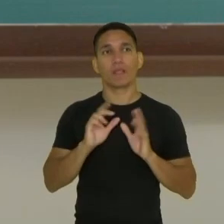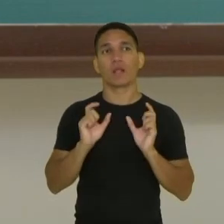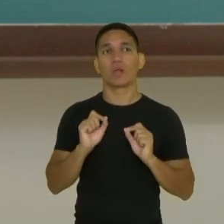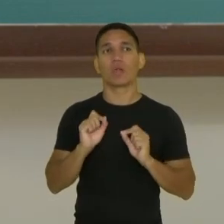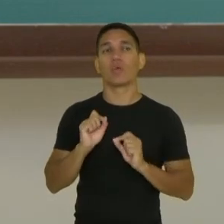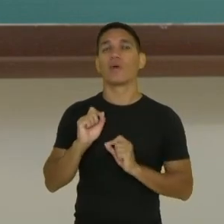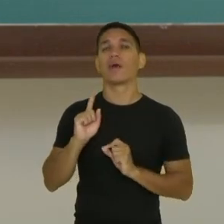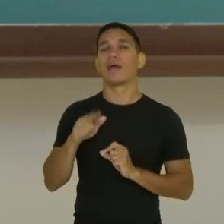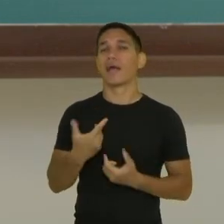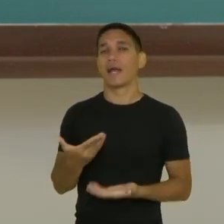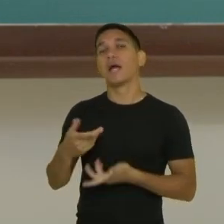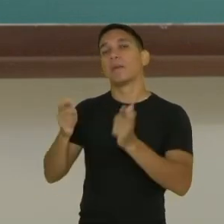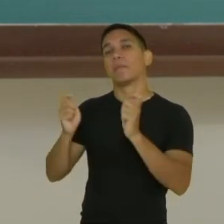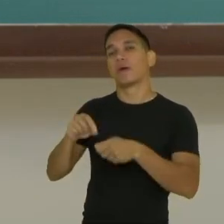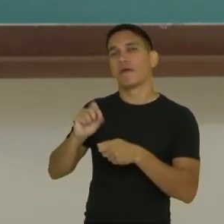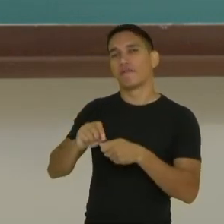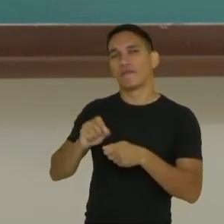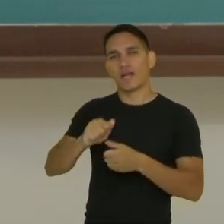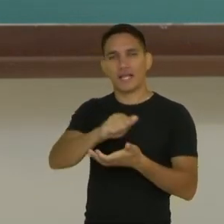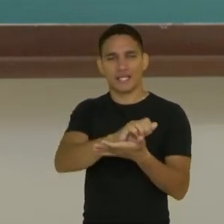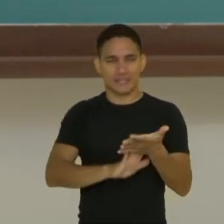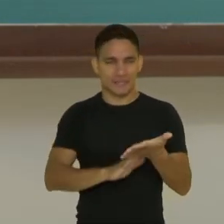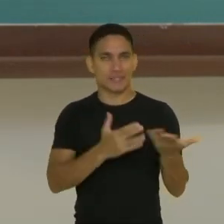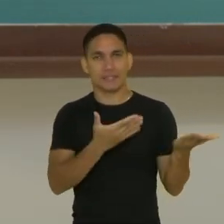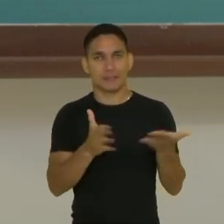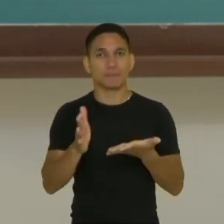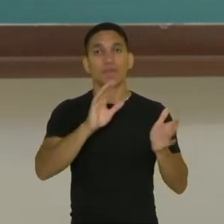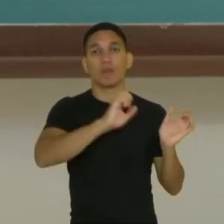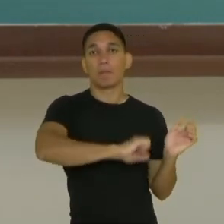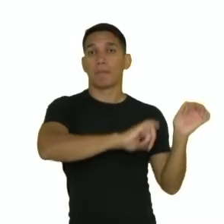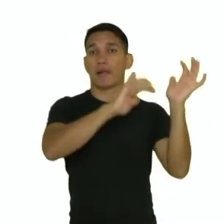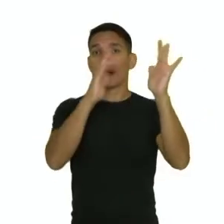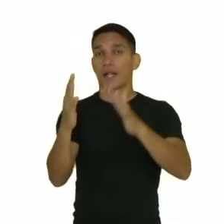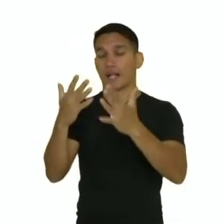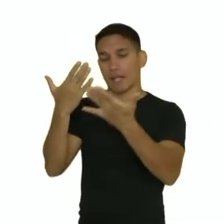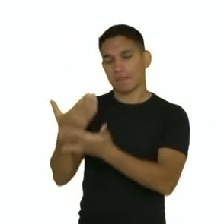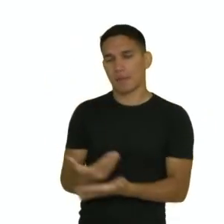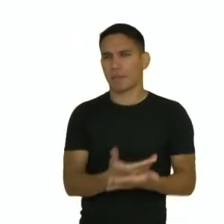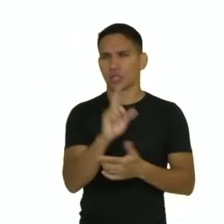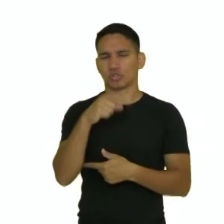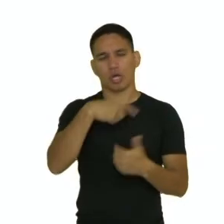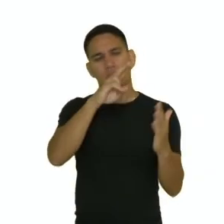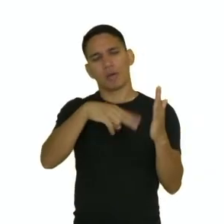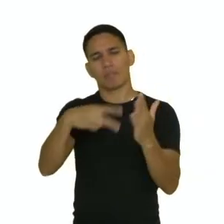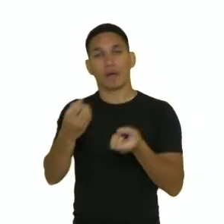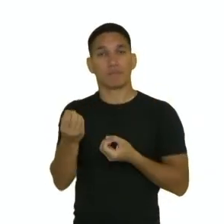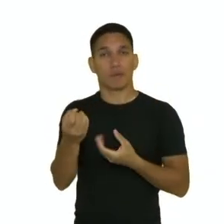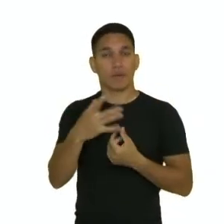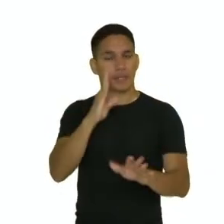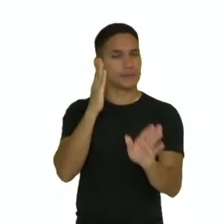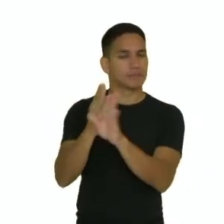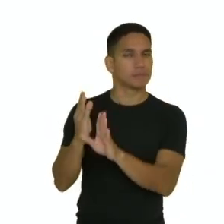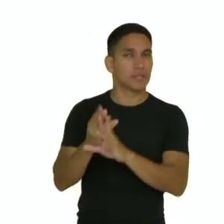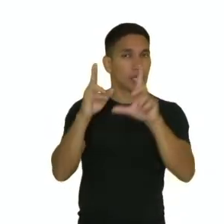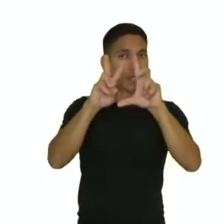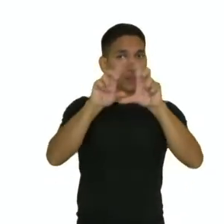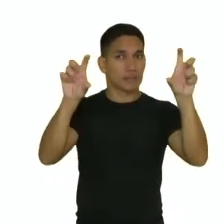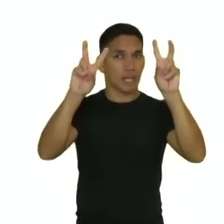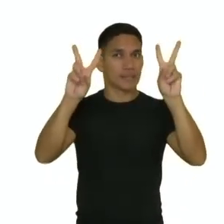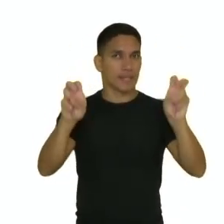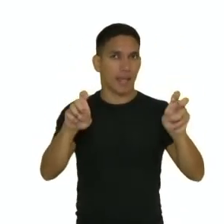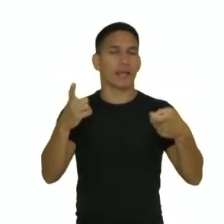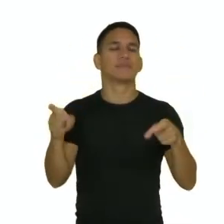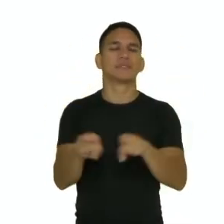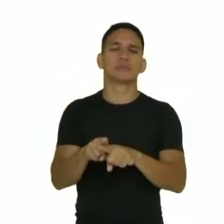aí essa possibilidade de atividade, né? Nessa aula nós lemos 2 notícias, identificamos o tema do texto e a